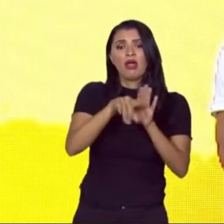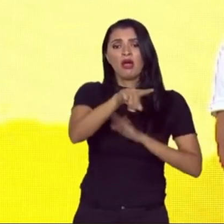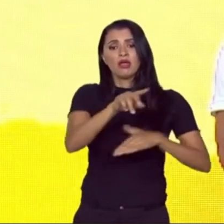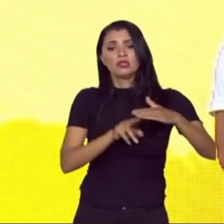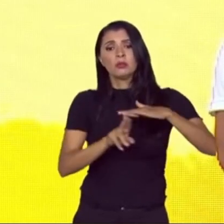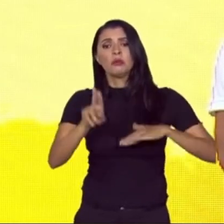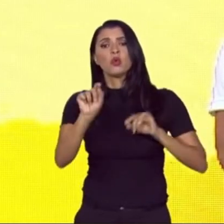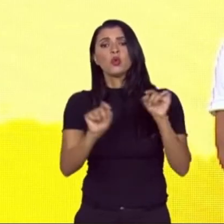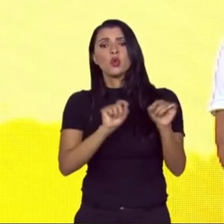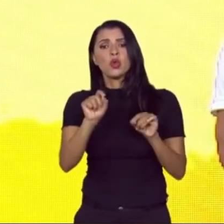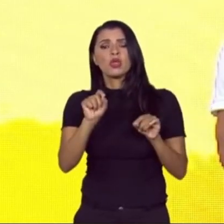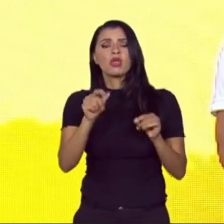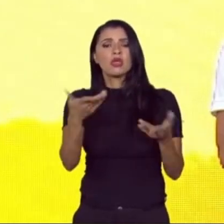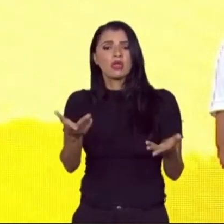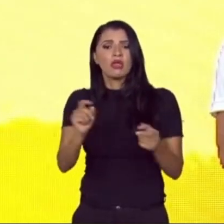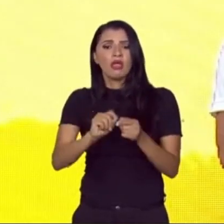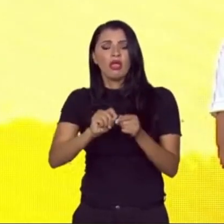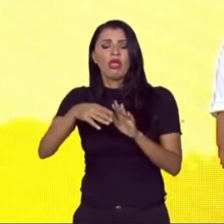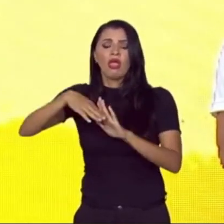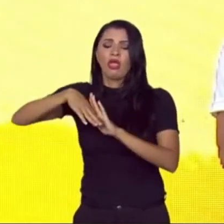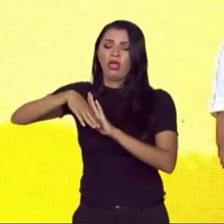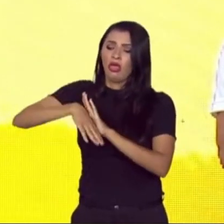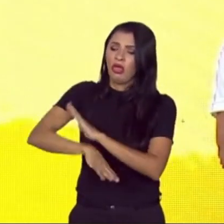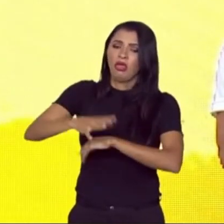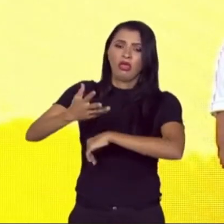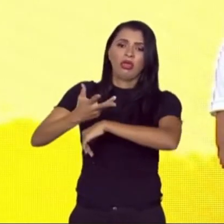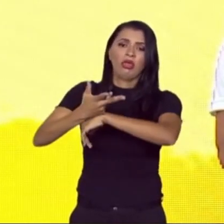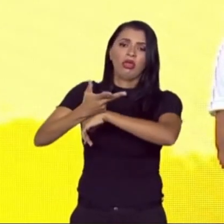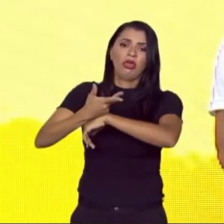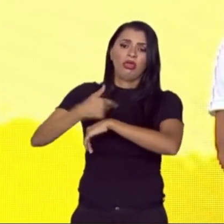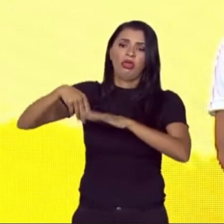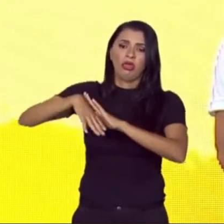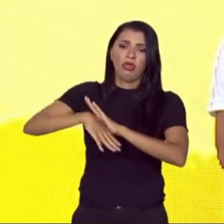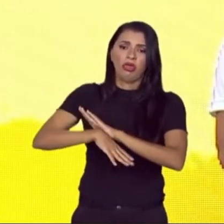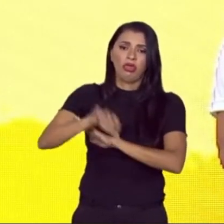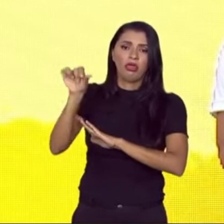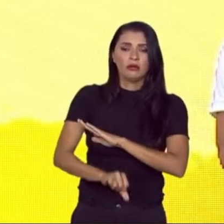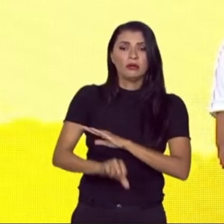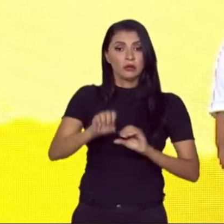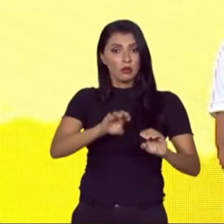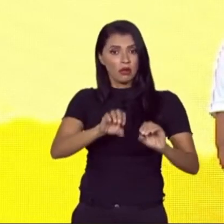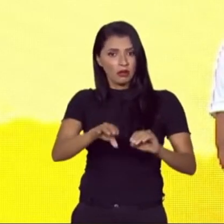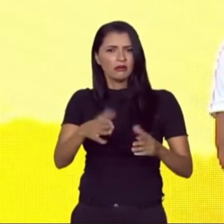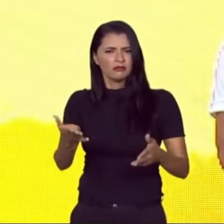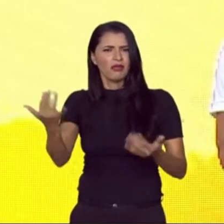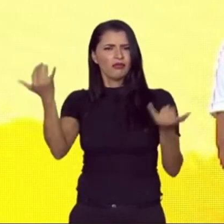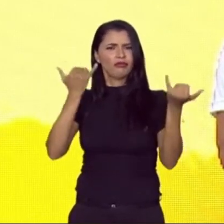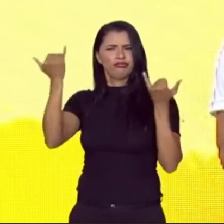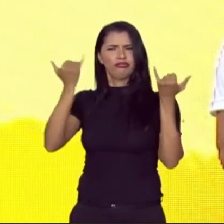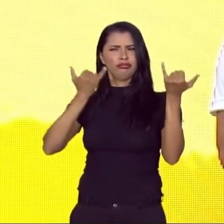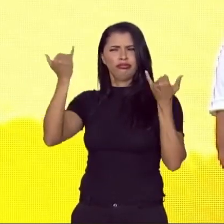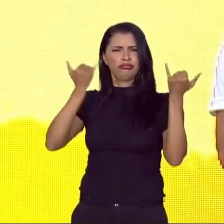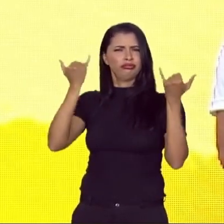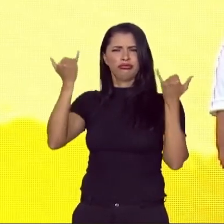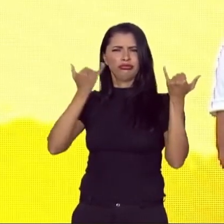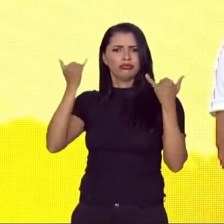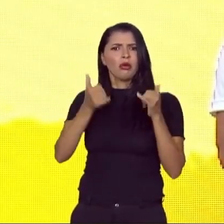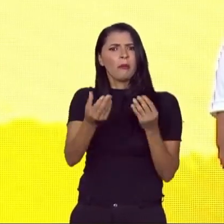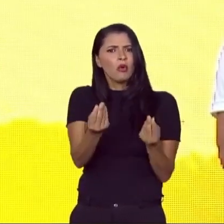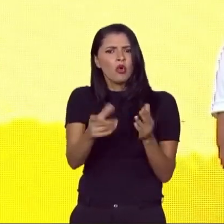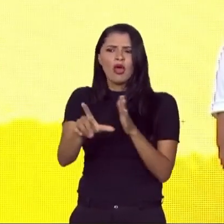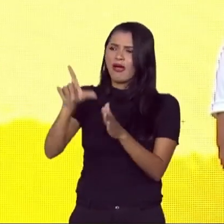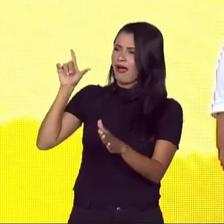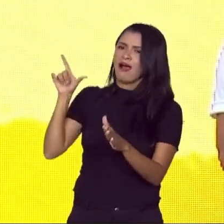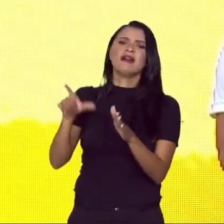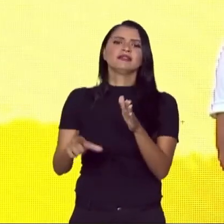superior faria cair a qualidade da educação. Eu ouvi muito isso antes da